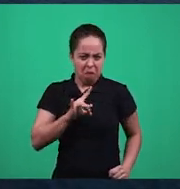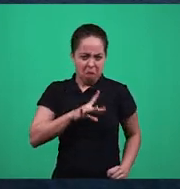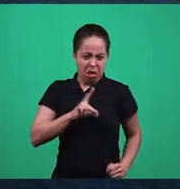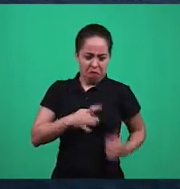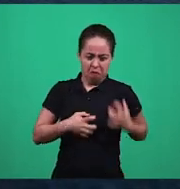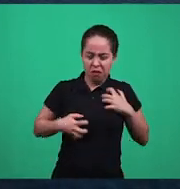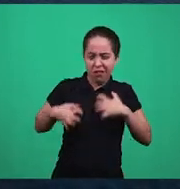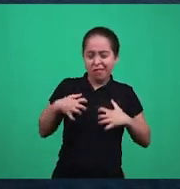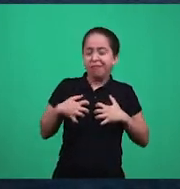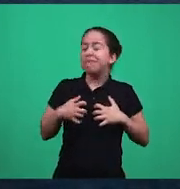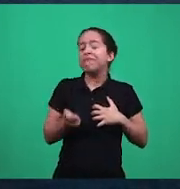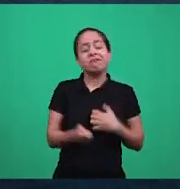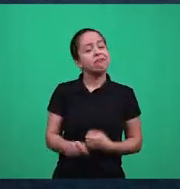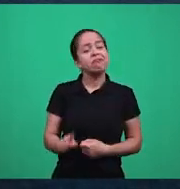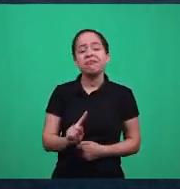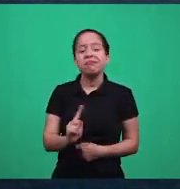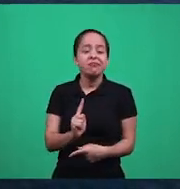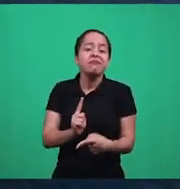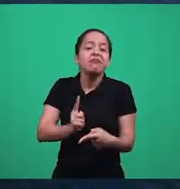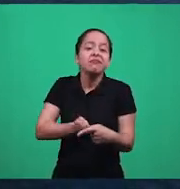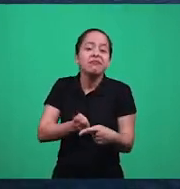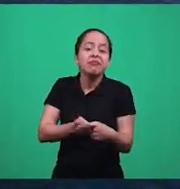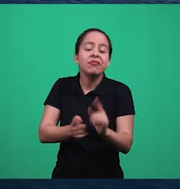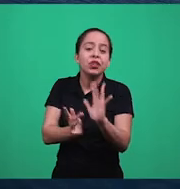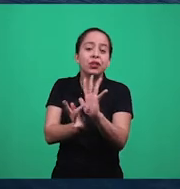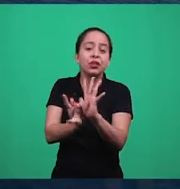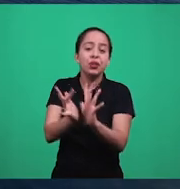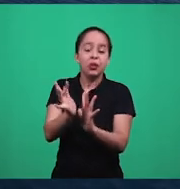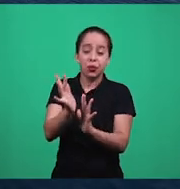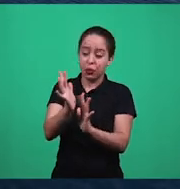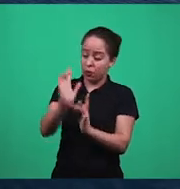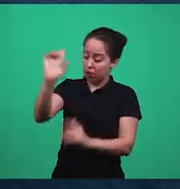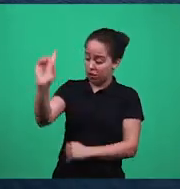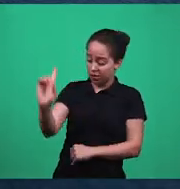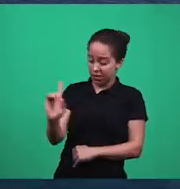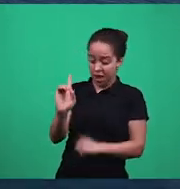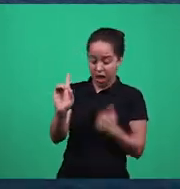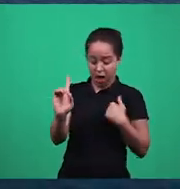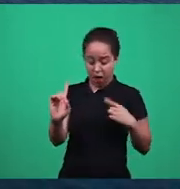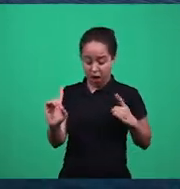Nada tenho que temer, pois Jesus me